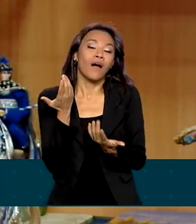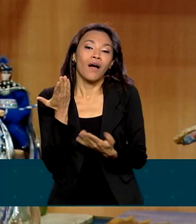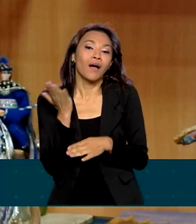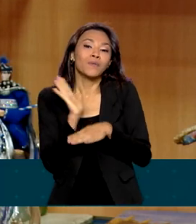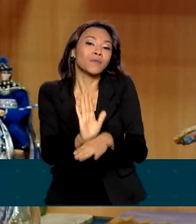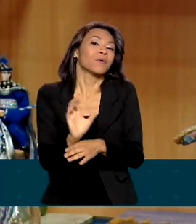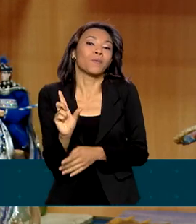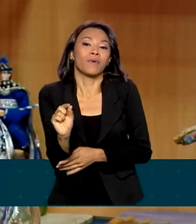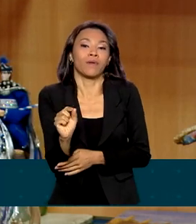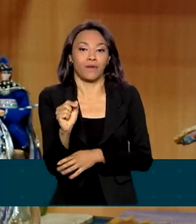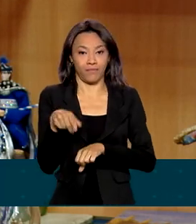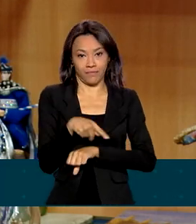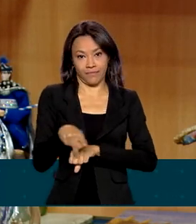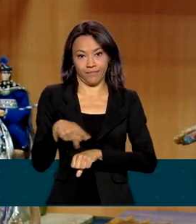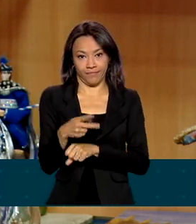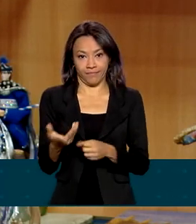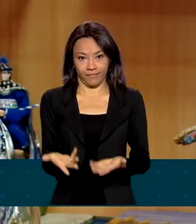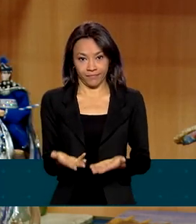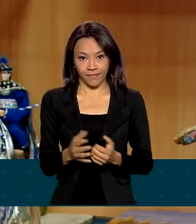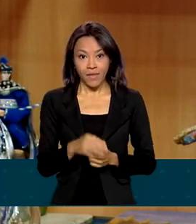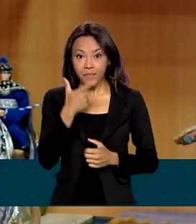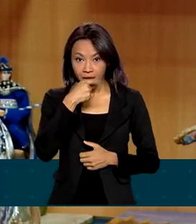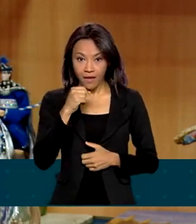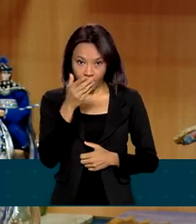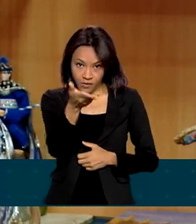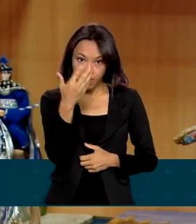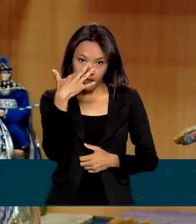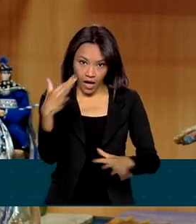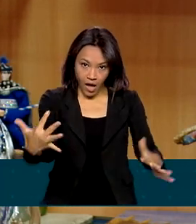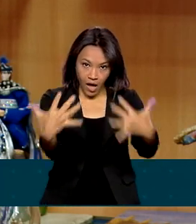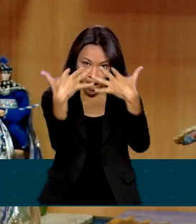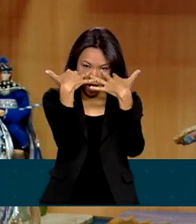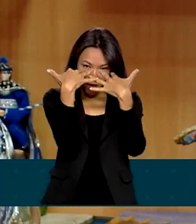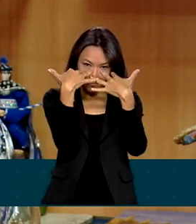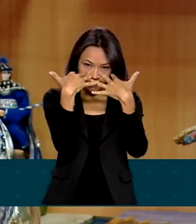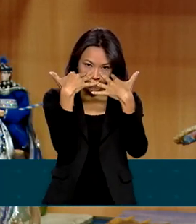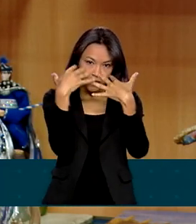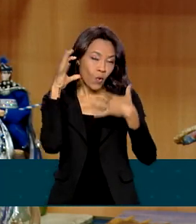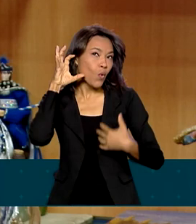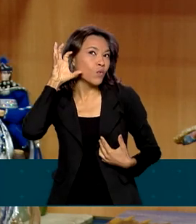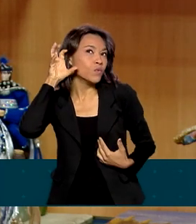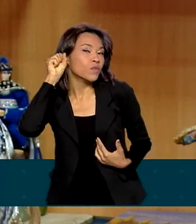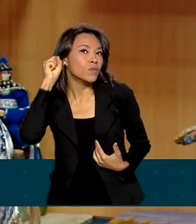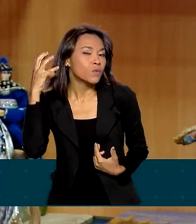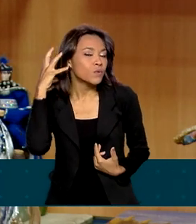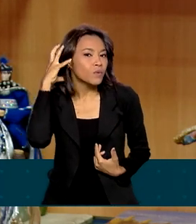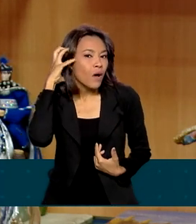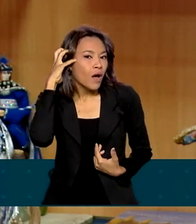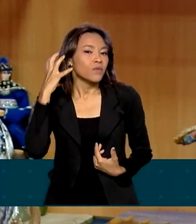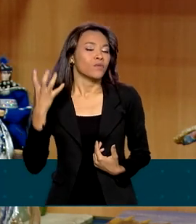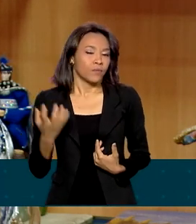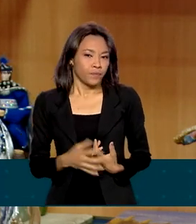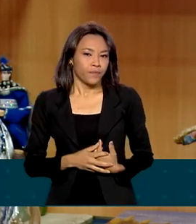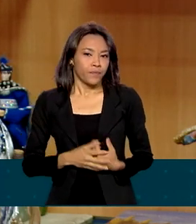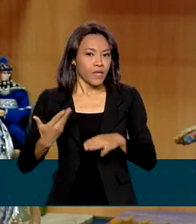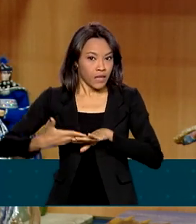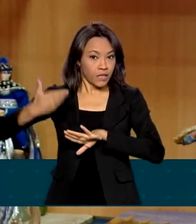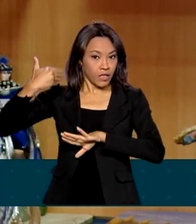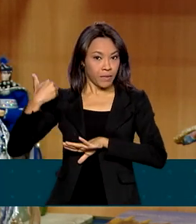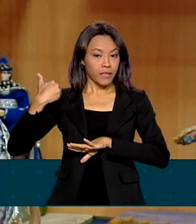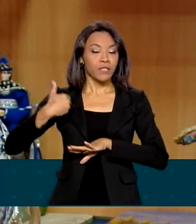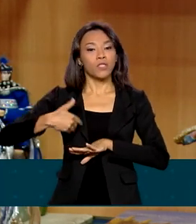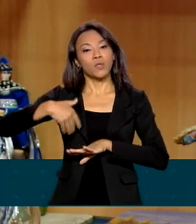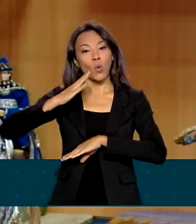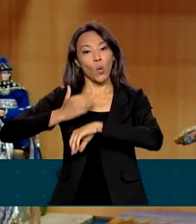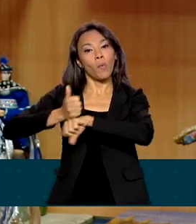o cantor do Forró de bicho só que ele tá me ouvindo agora chega mais perto do rádio o antigamente o artista do Forró